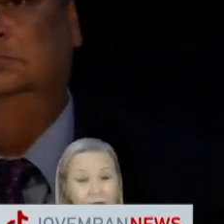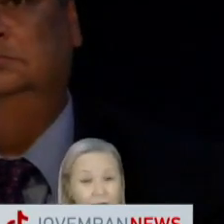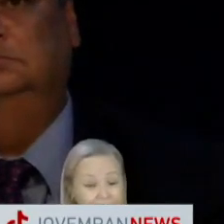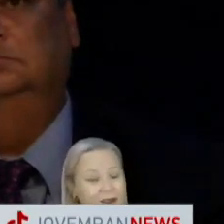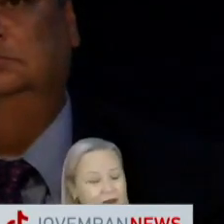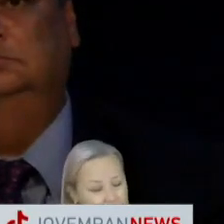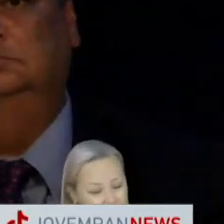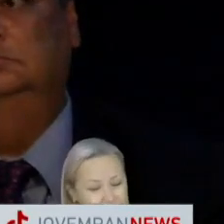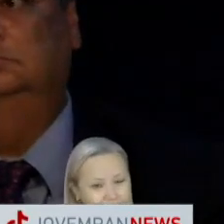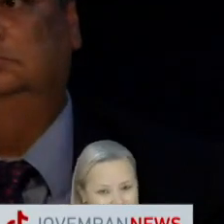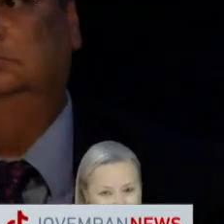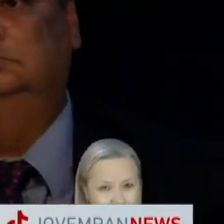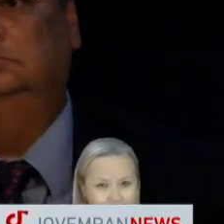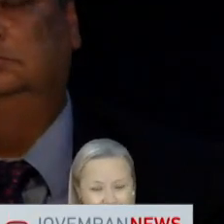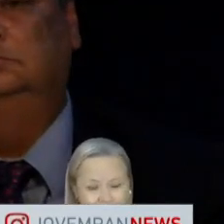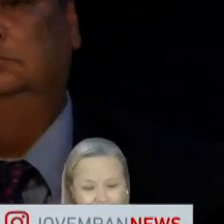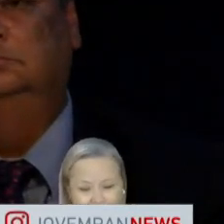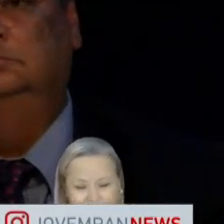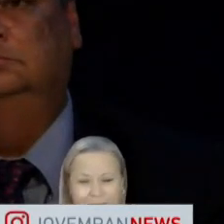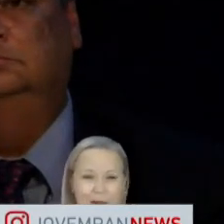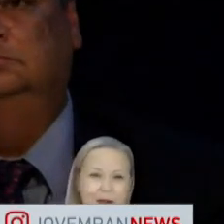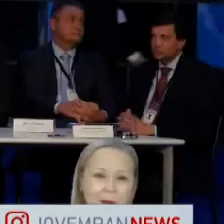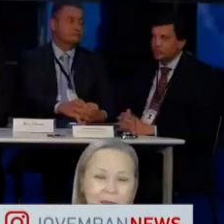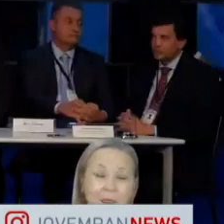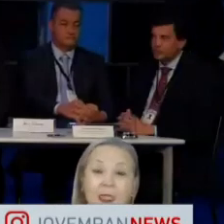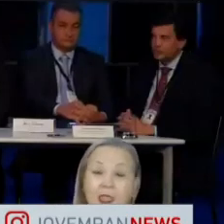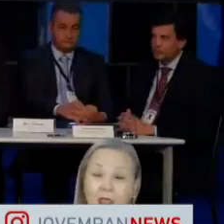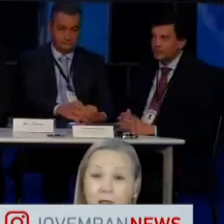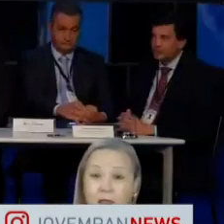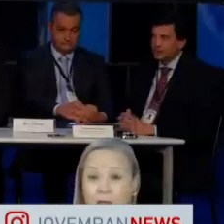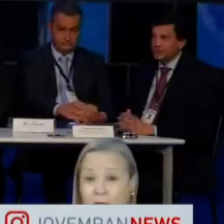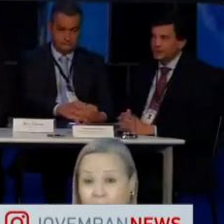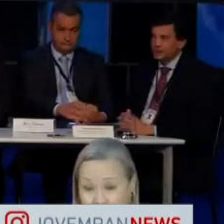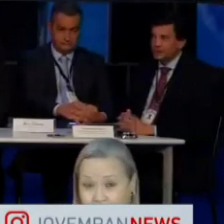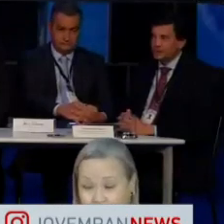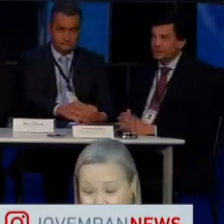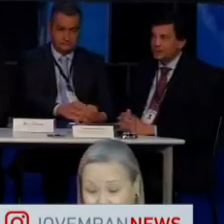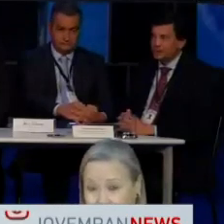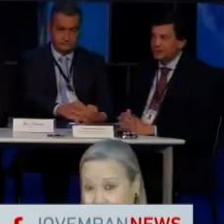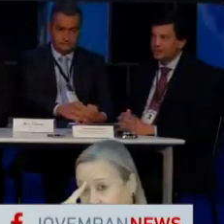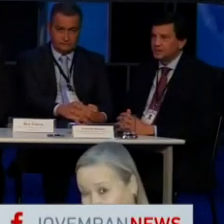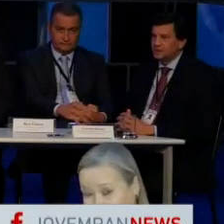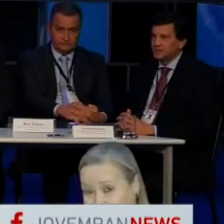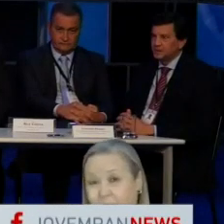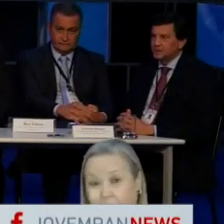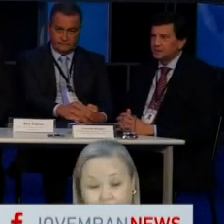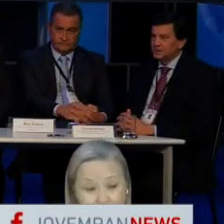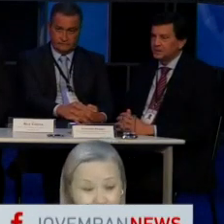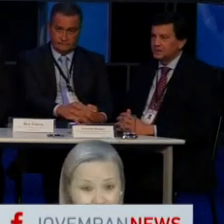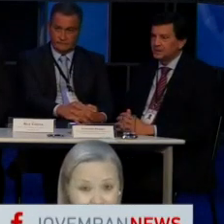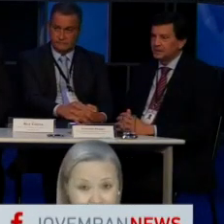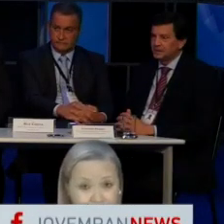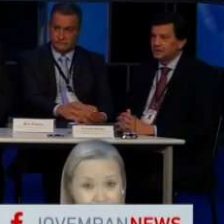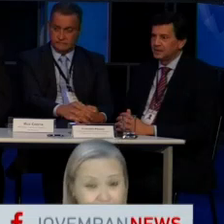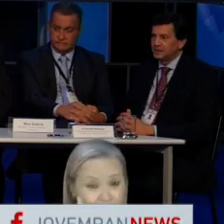aí nos trabalhos. Cumprimentar o vice-presidente Geraldo Alckmin, também diplomado, com a dona Lu, e dizer, gente, foi